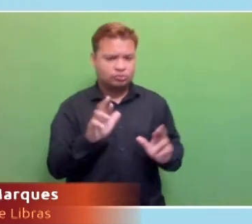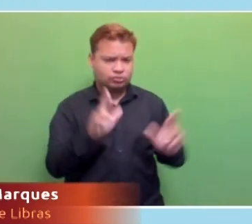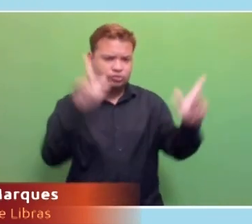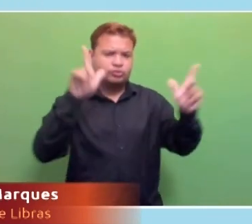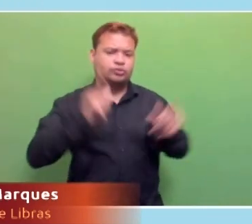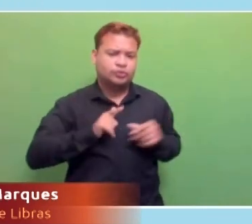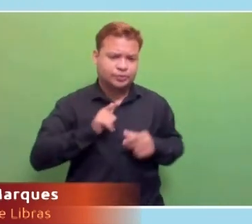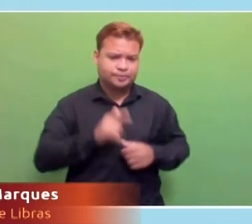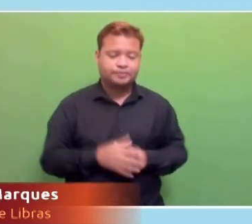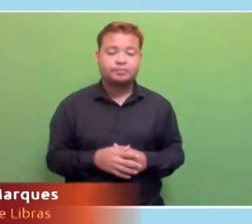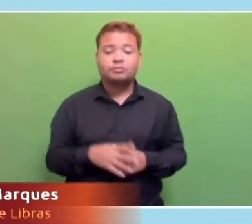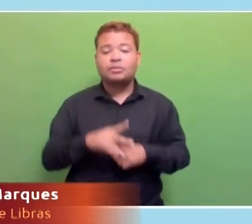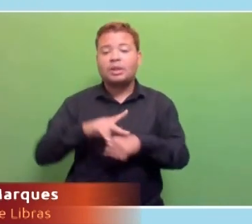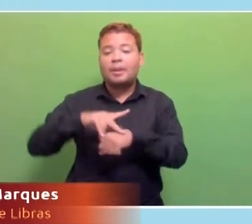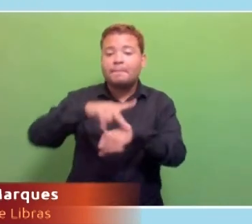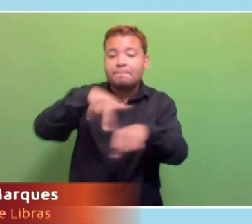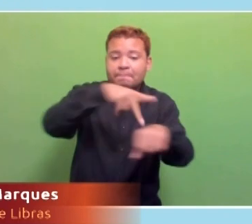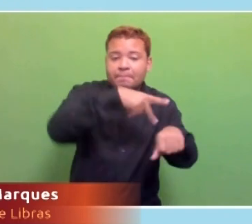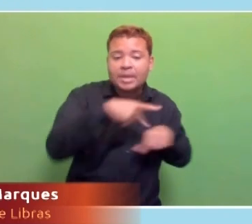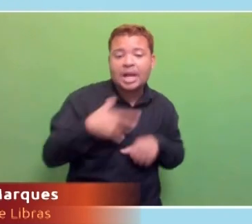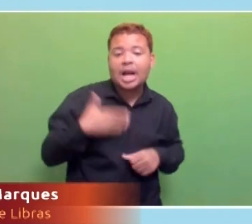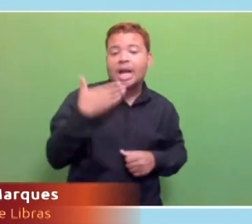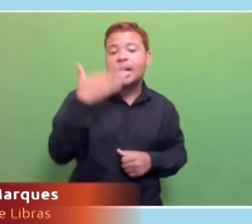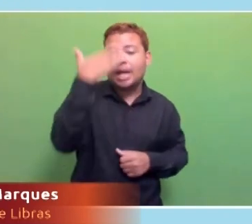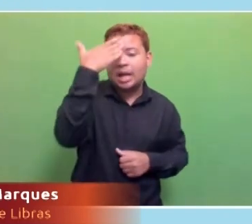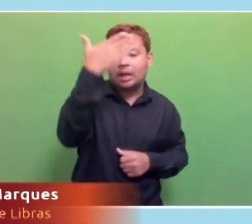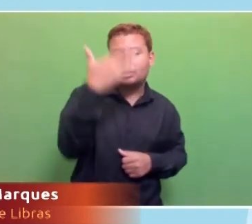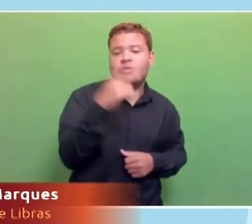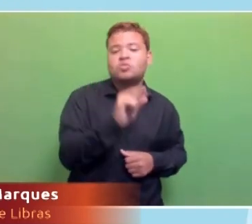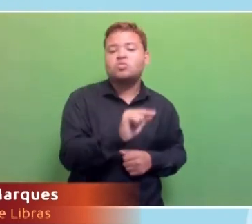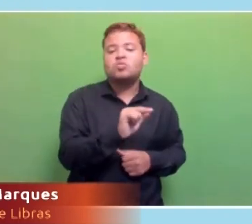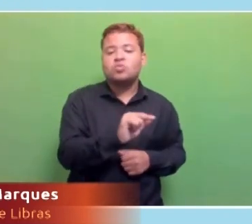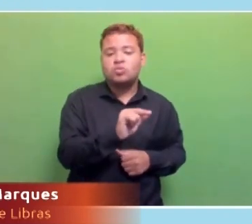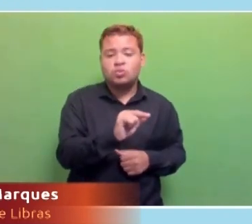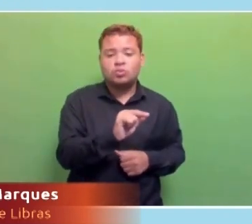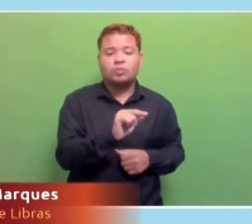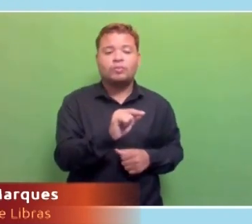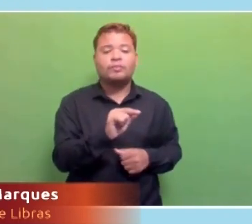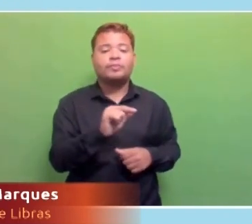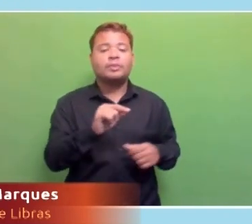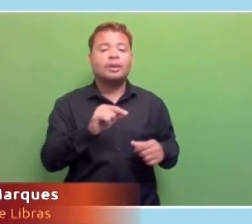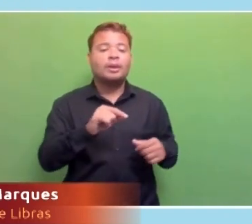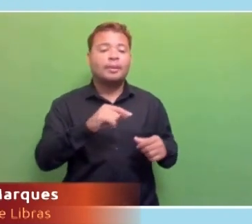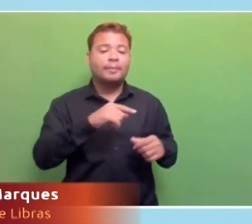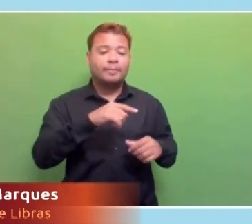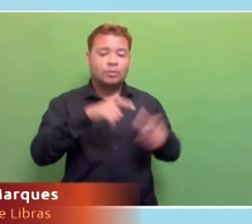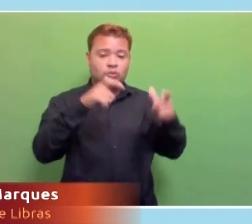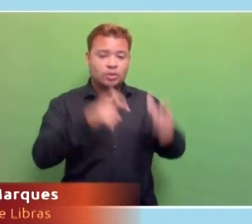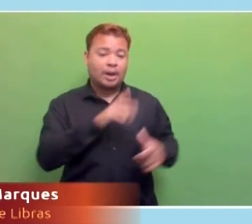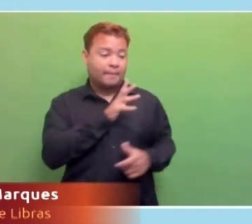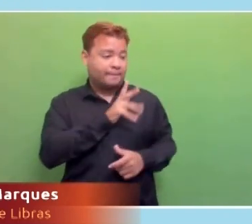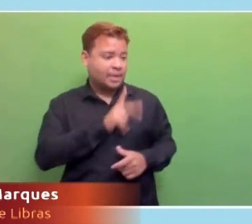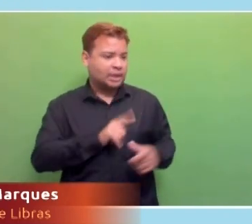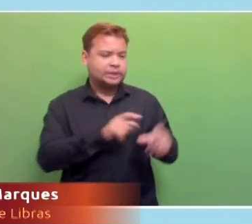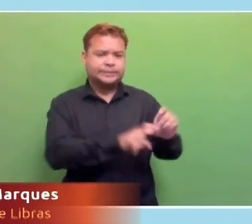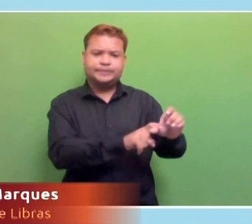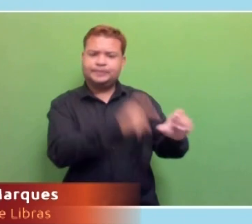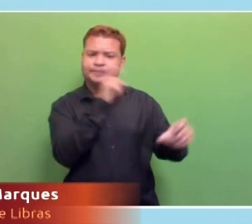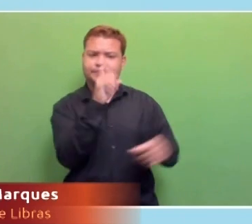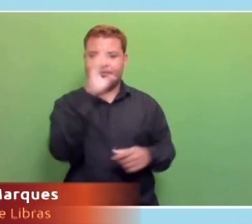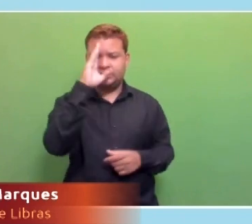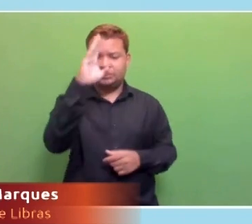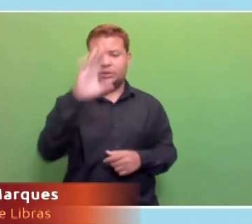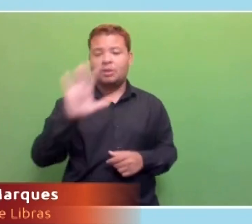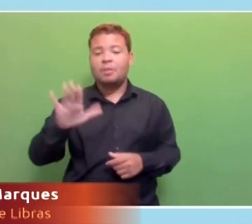países árabes, para a opinião pública dos países árabes, a libertação da Palestina é a prioridade. Para os governos, não. O